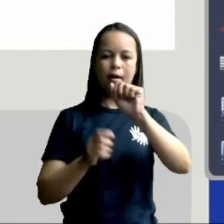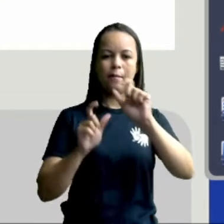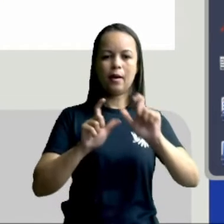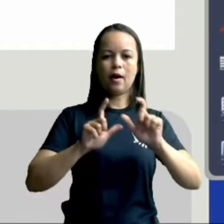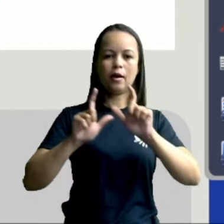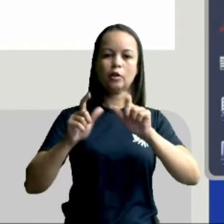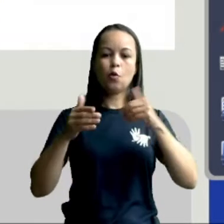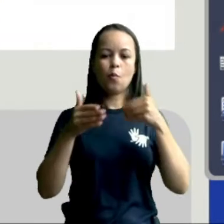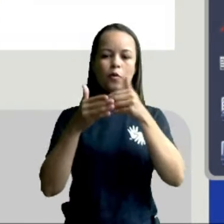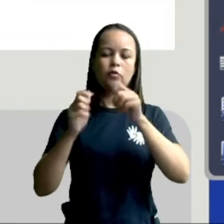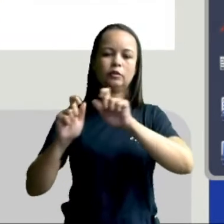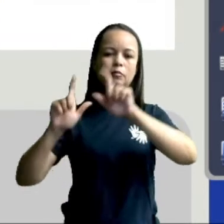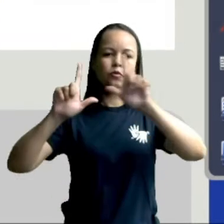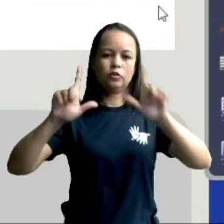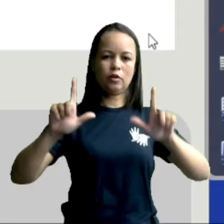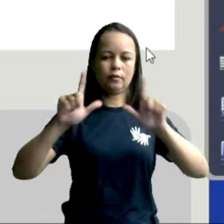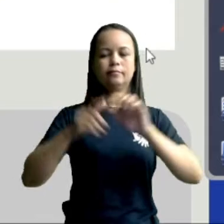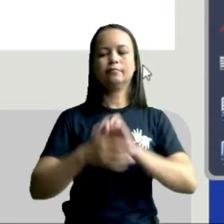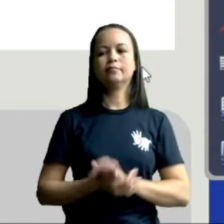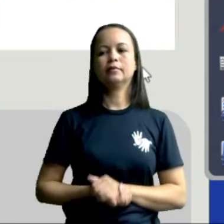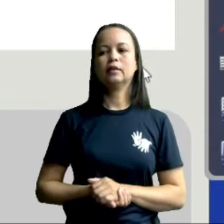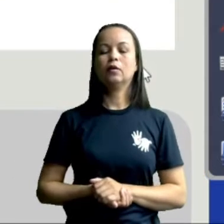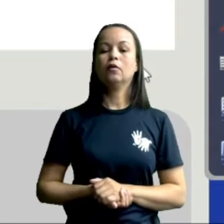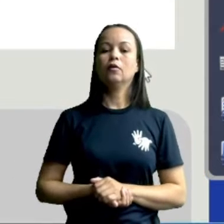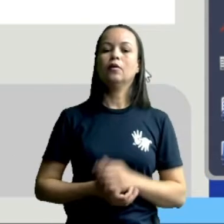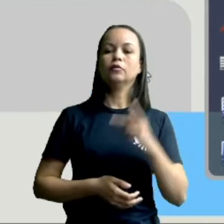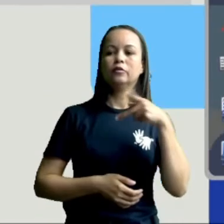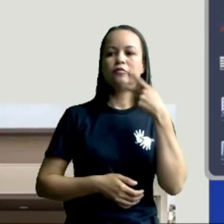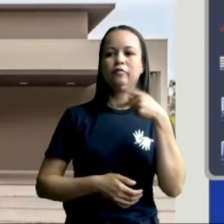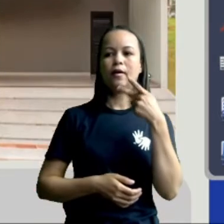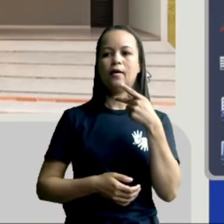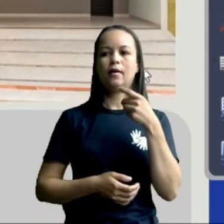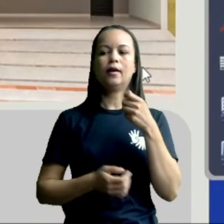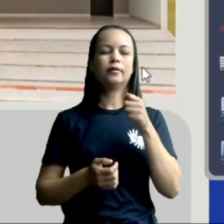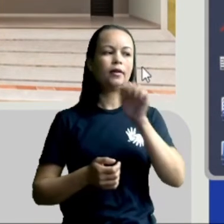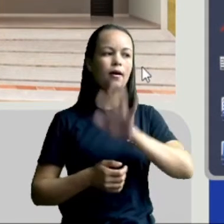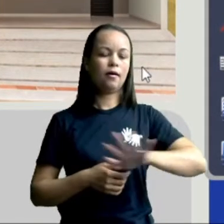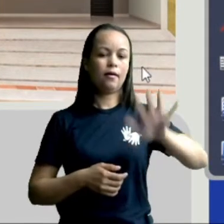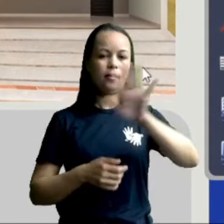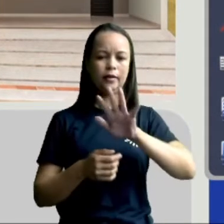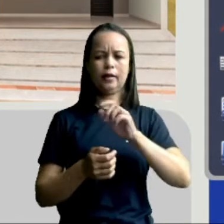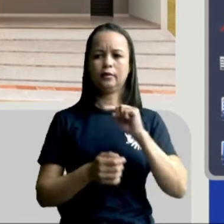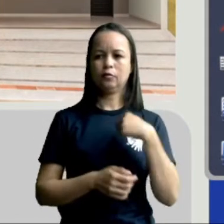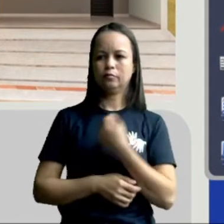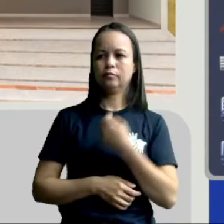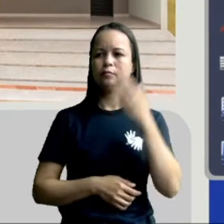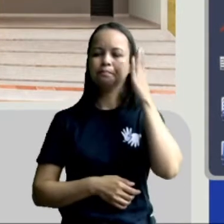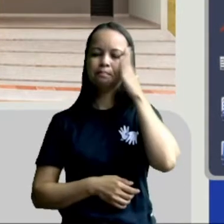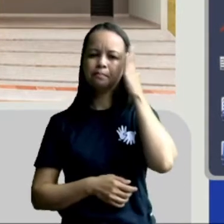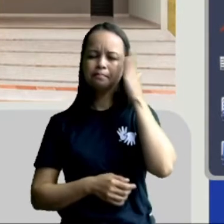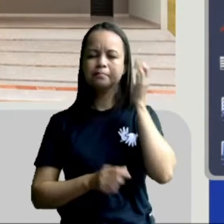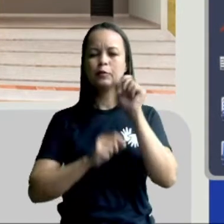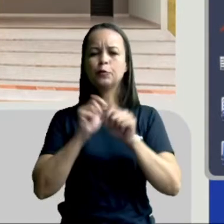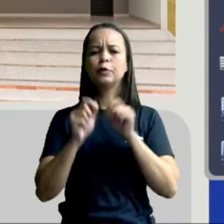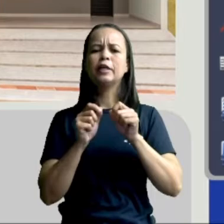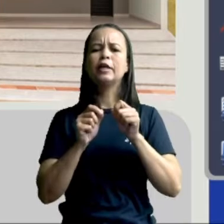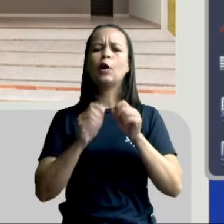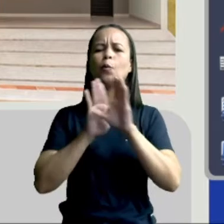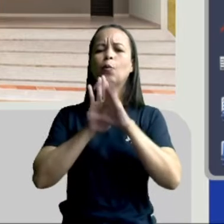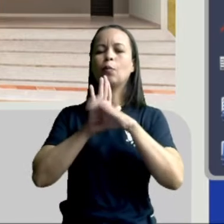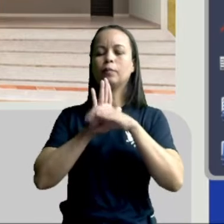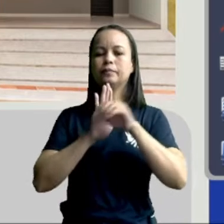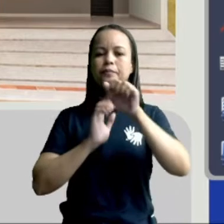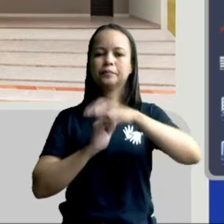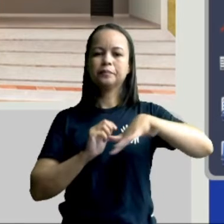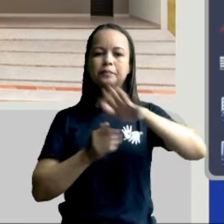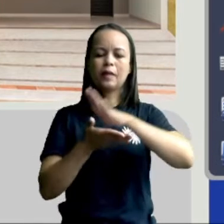próximo slide, onde a gente fala da área, né? Então, a gente já entendeu o conceito de área. Nessa